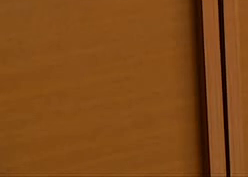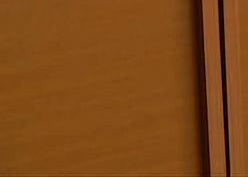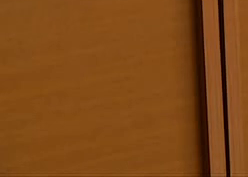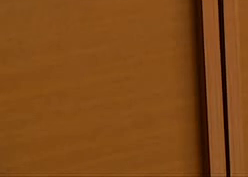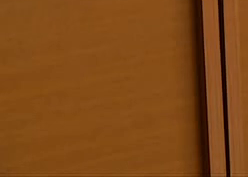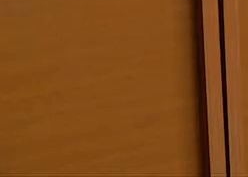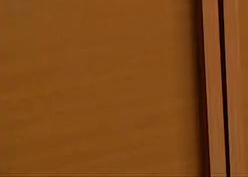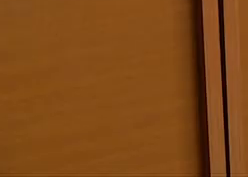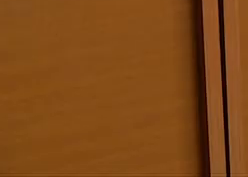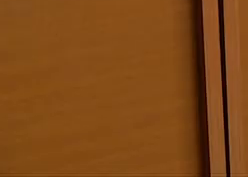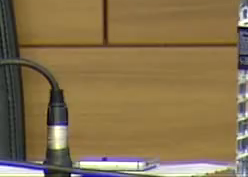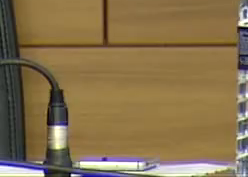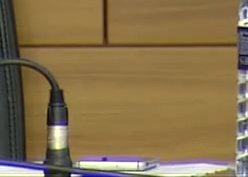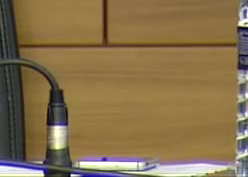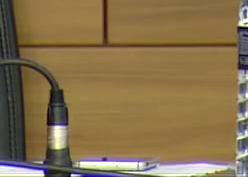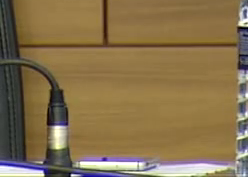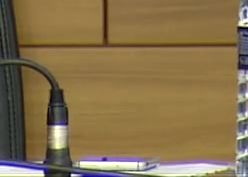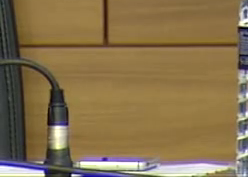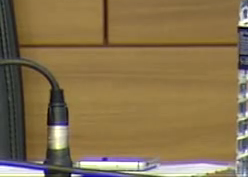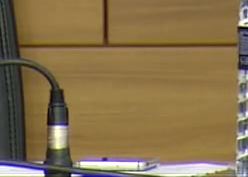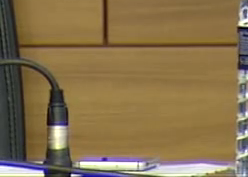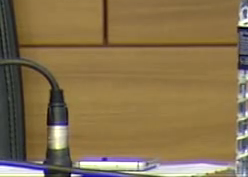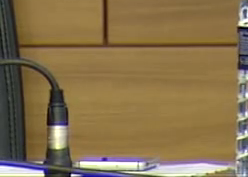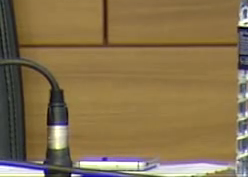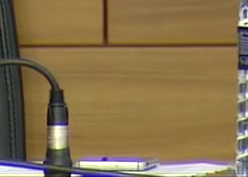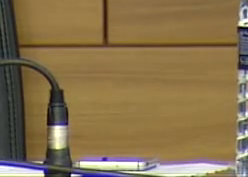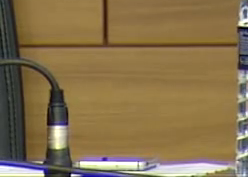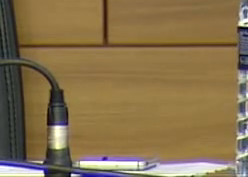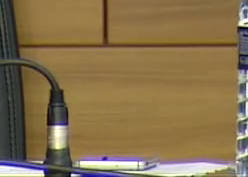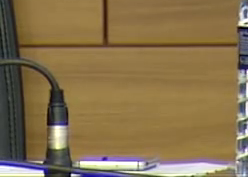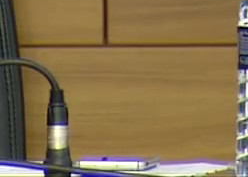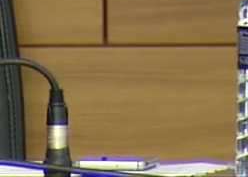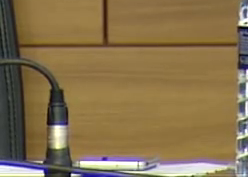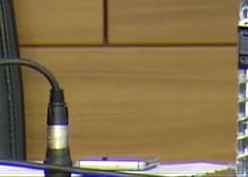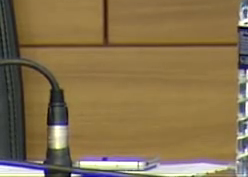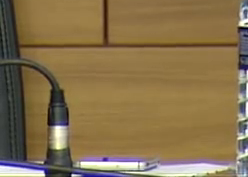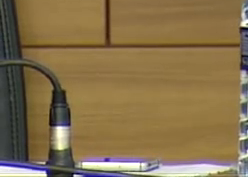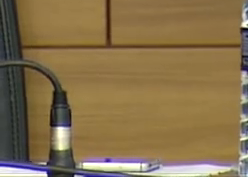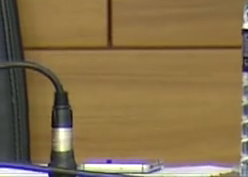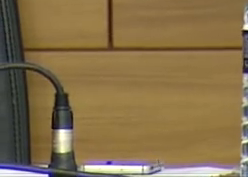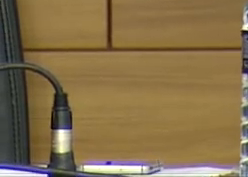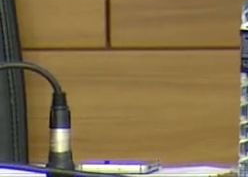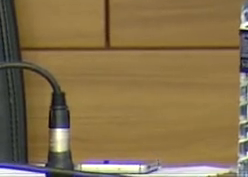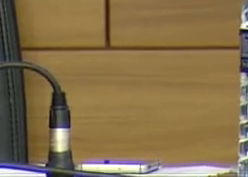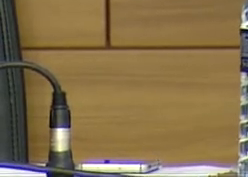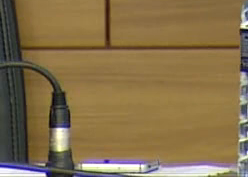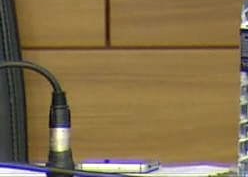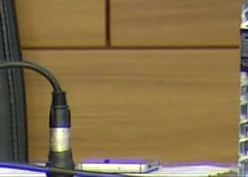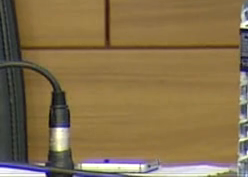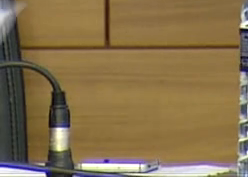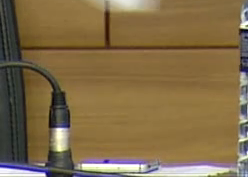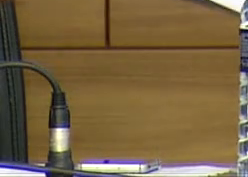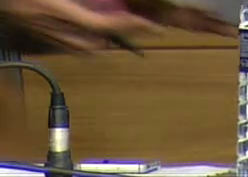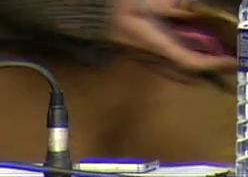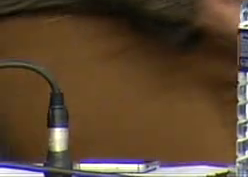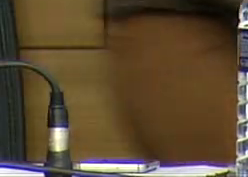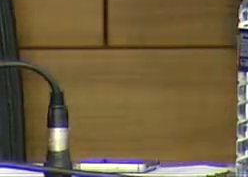Bom, muito bom dia a todos e a todas presentes aqui na Câmara Municipal de Sorocaba. Vamos dar início à